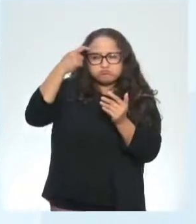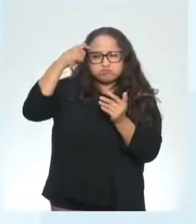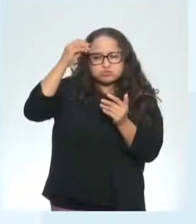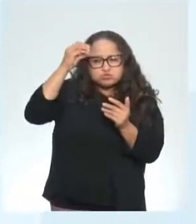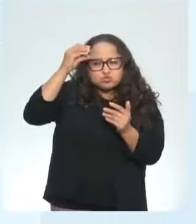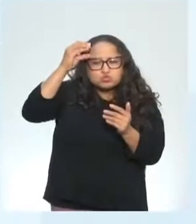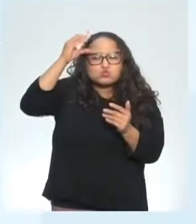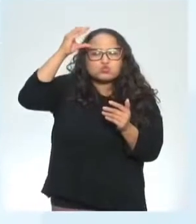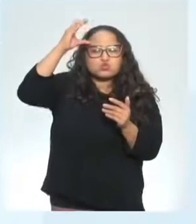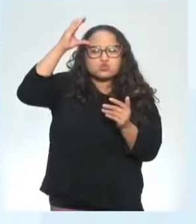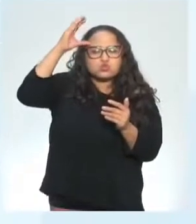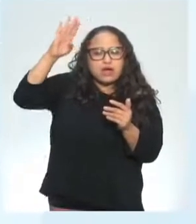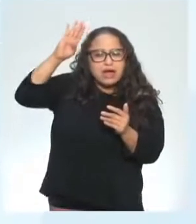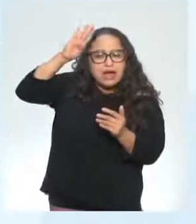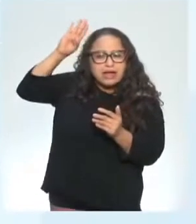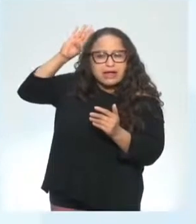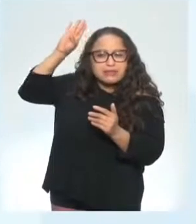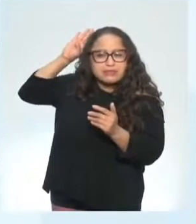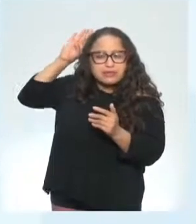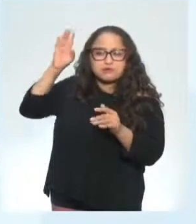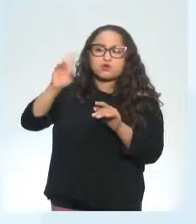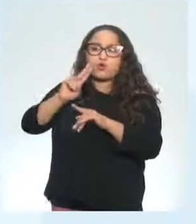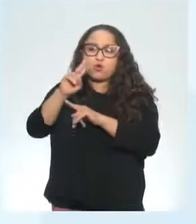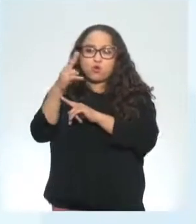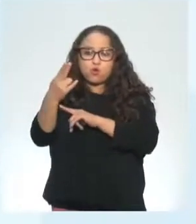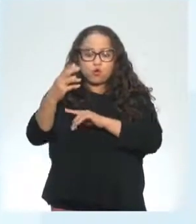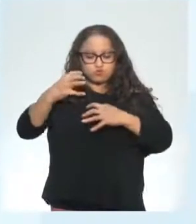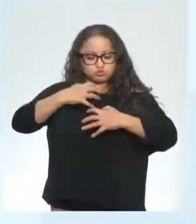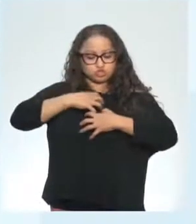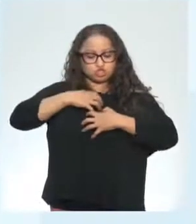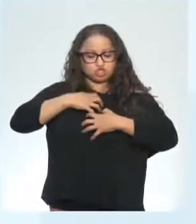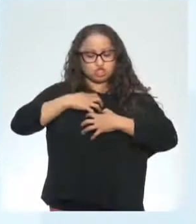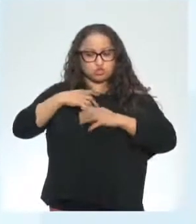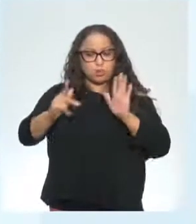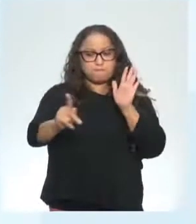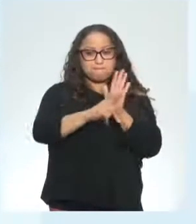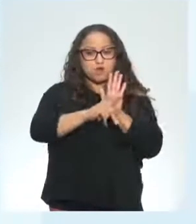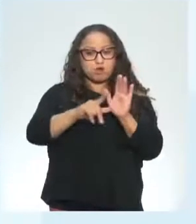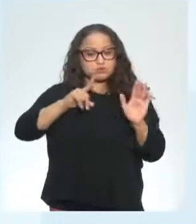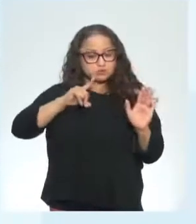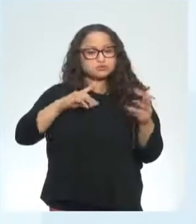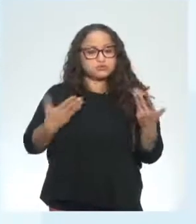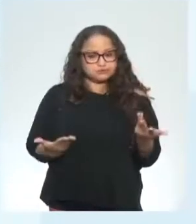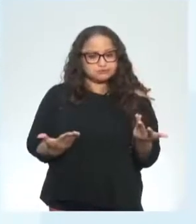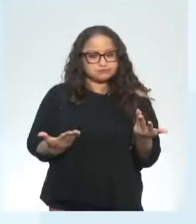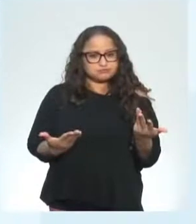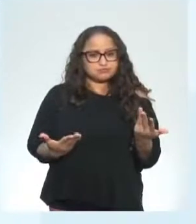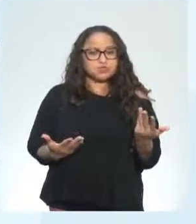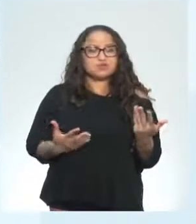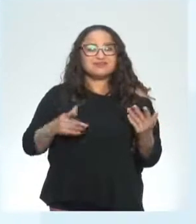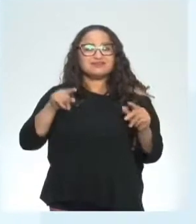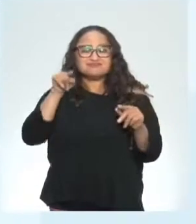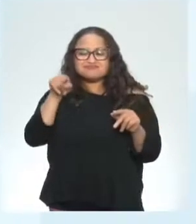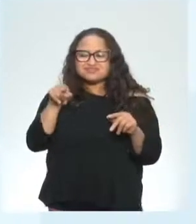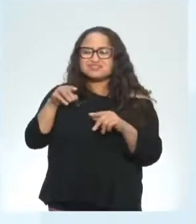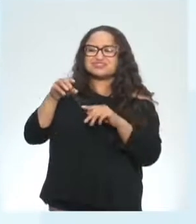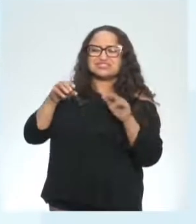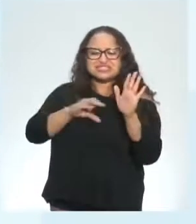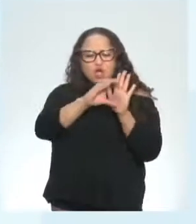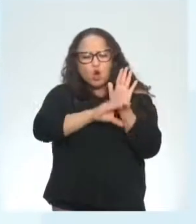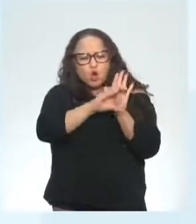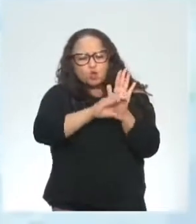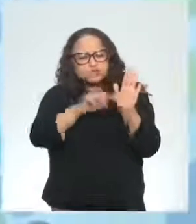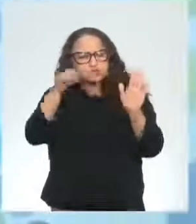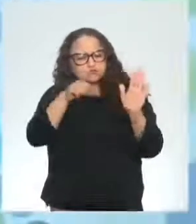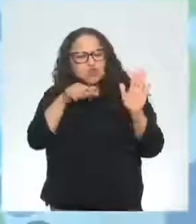acadêmico, acerca de uma obra ou de uma técnica. Então, né, através aí dessa parte conceitual, o artista ele